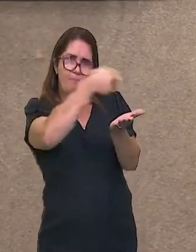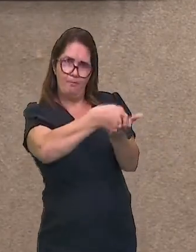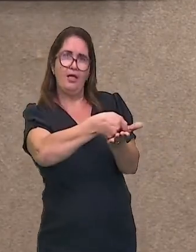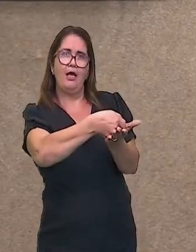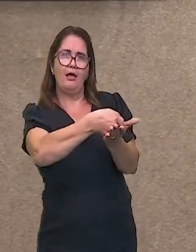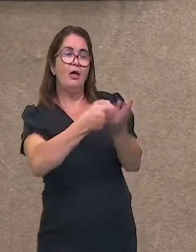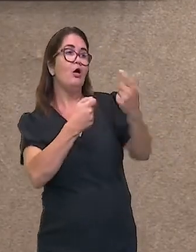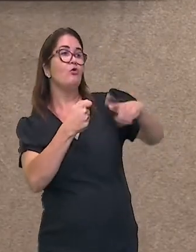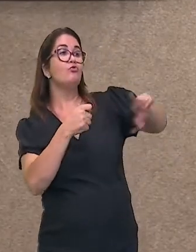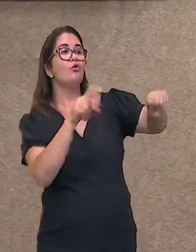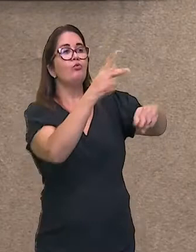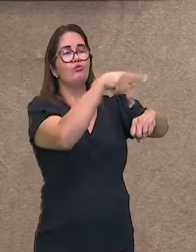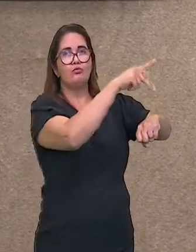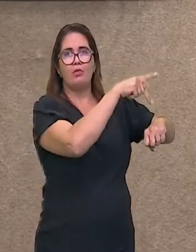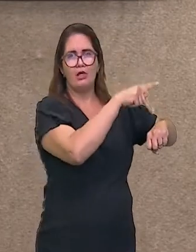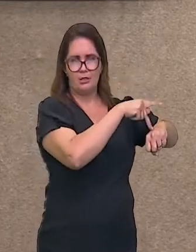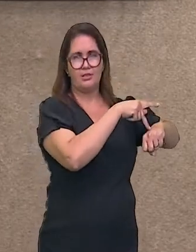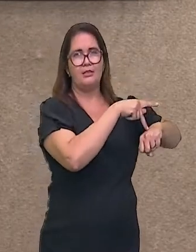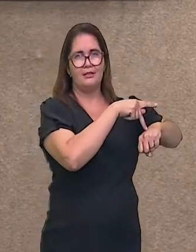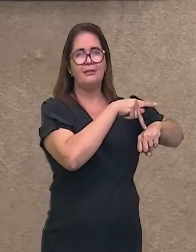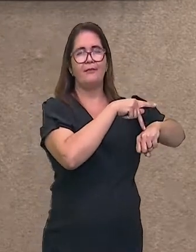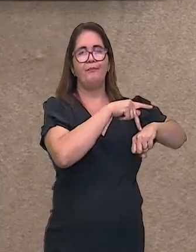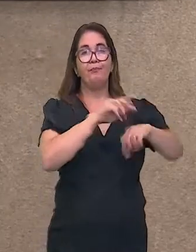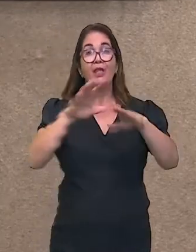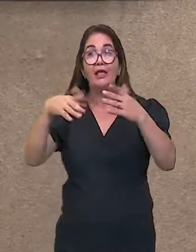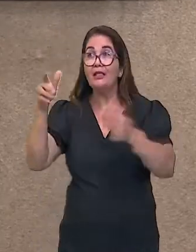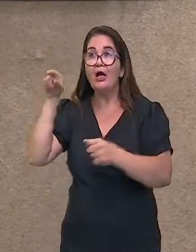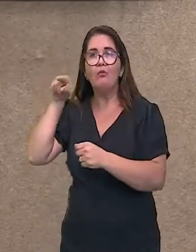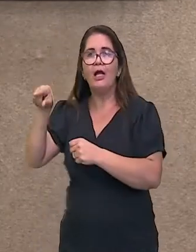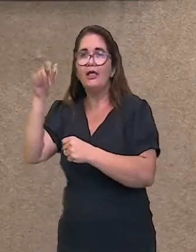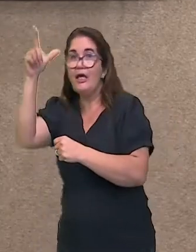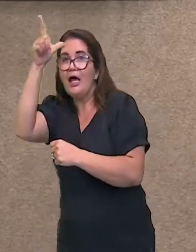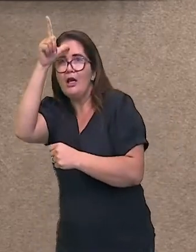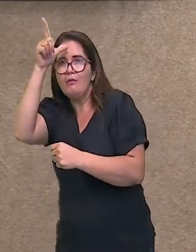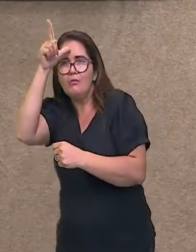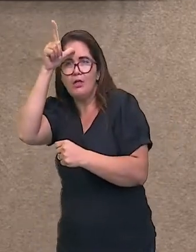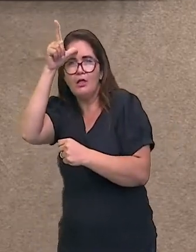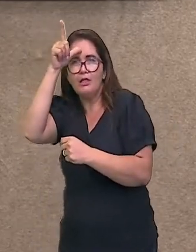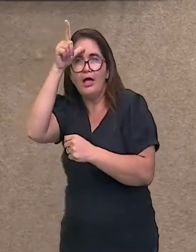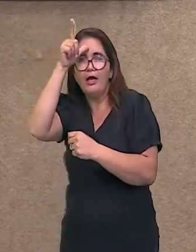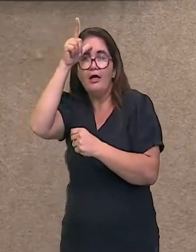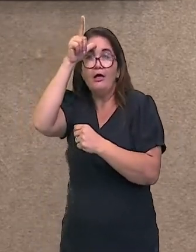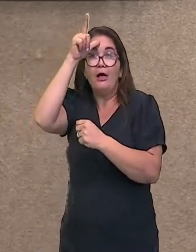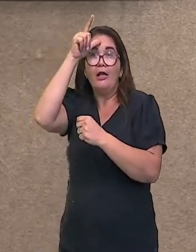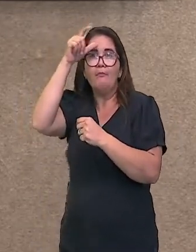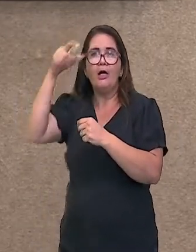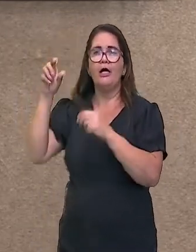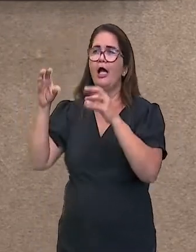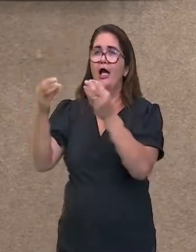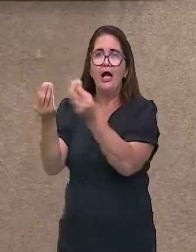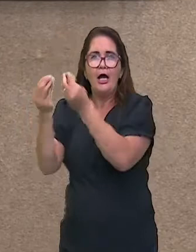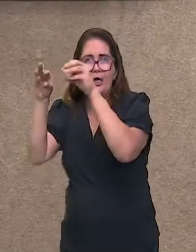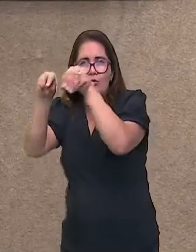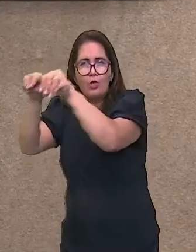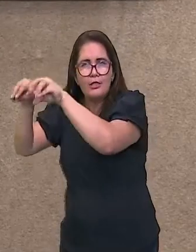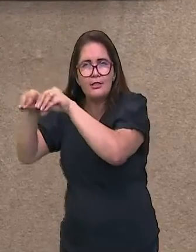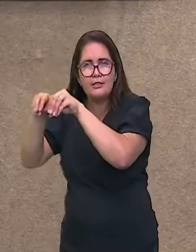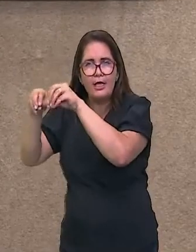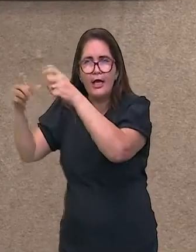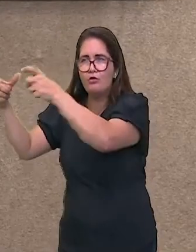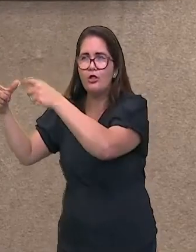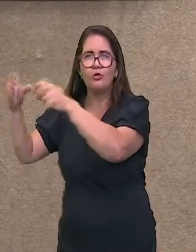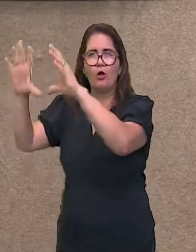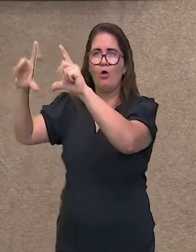também outras colônias que o Império Alemão tinha conquistado. E foi obrigado a pagar uma multa